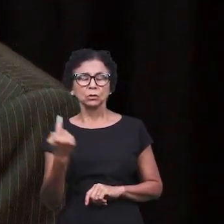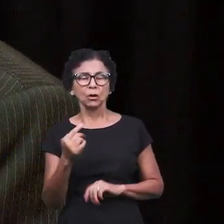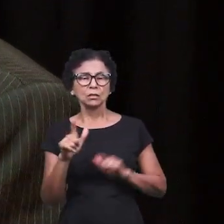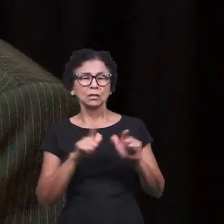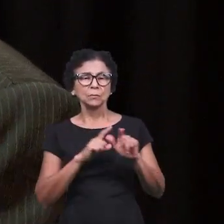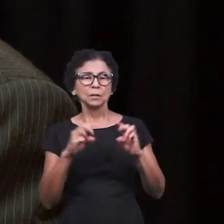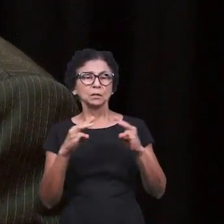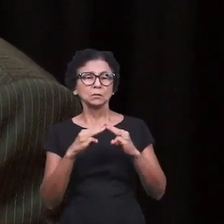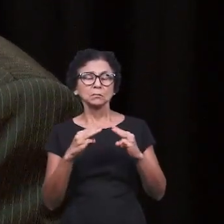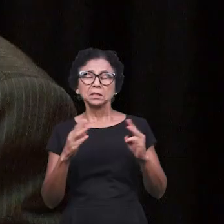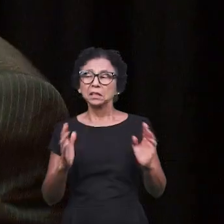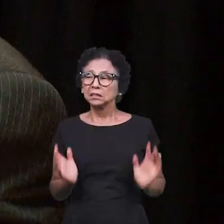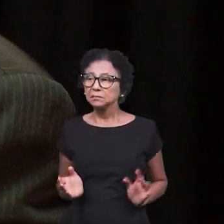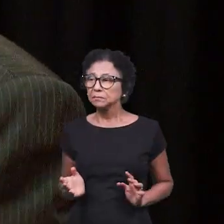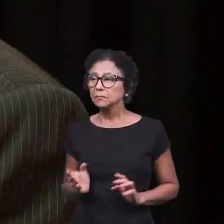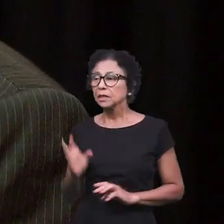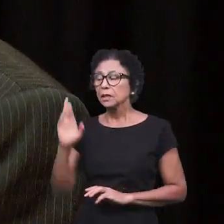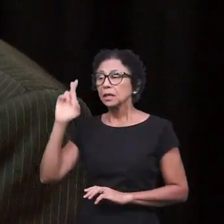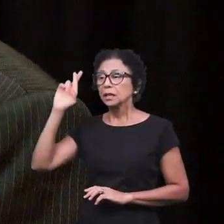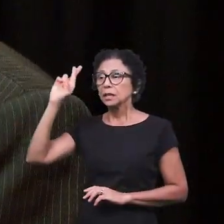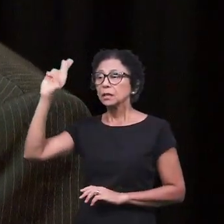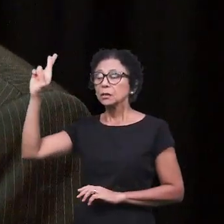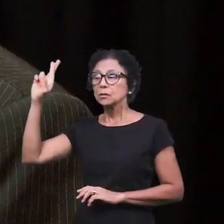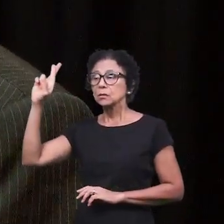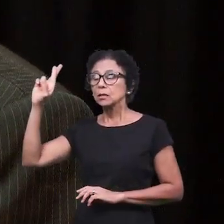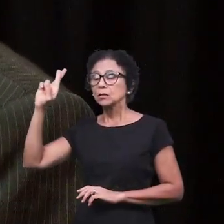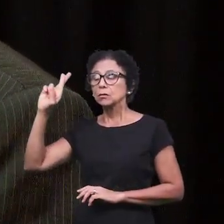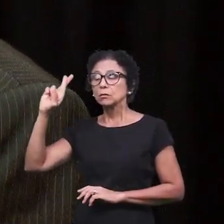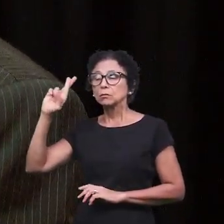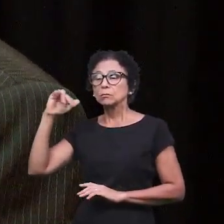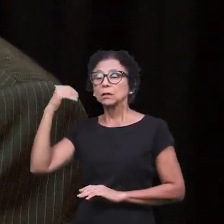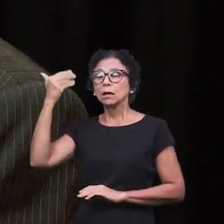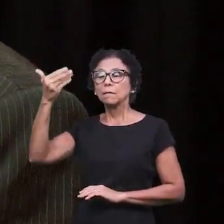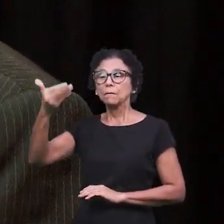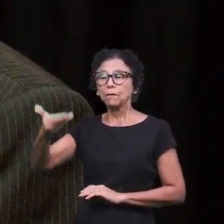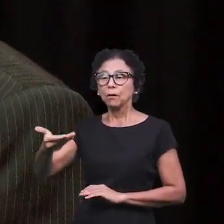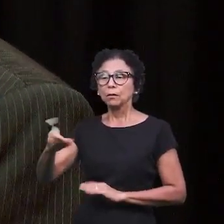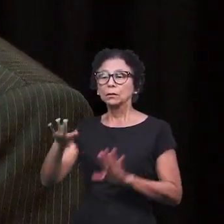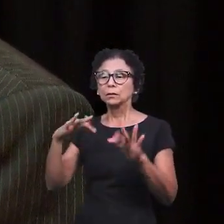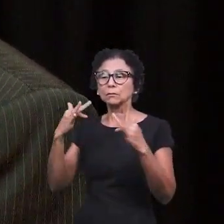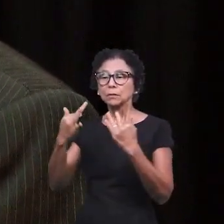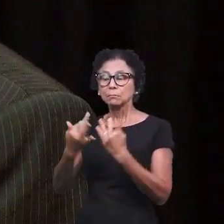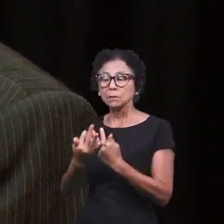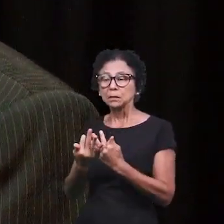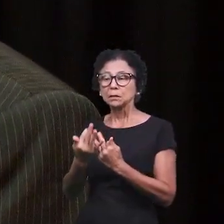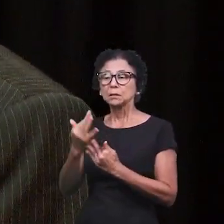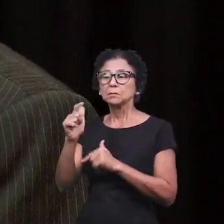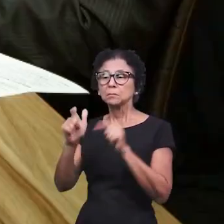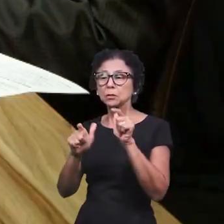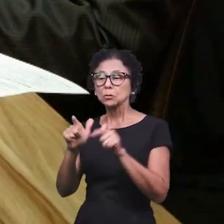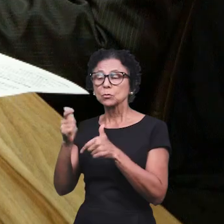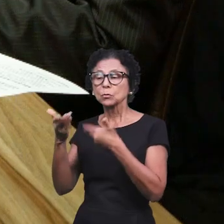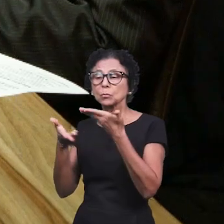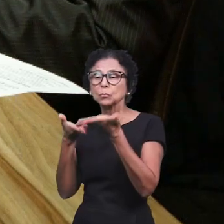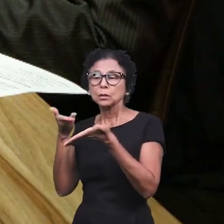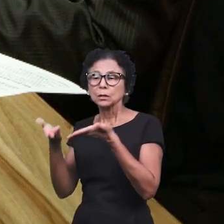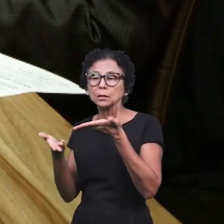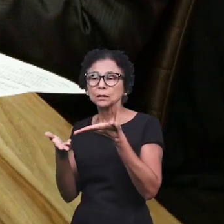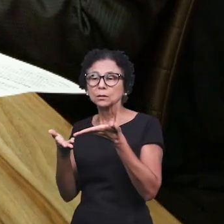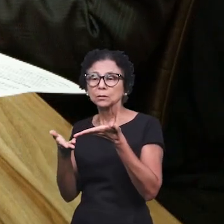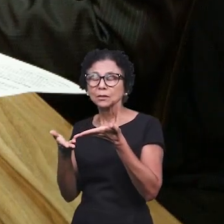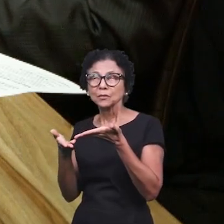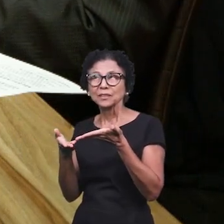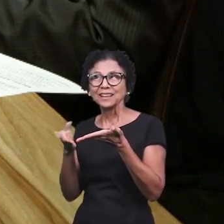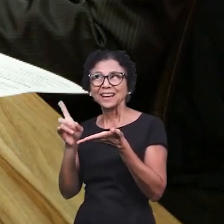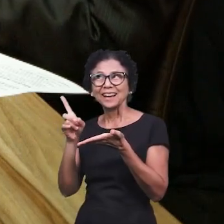e o Senhor resolvendo a vida de cada um lá fora, Aleluia. que eram Amém. aprovações de outros irmãos que estavam sendo Exato. aprovados em provas. E